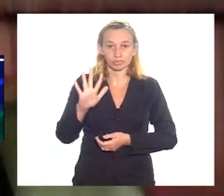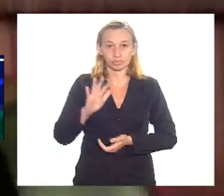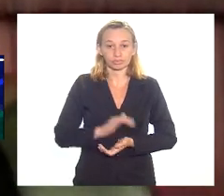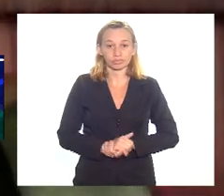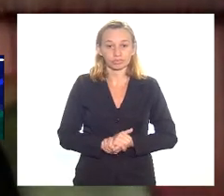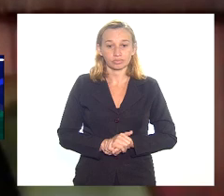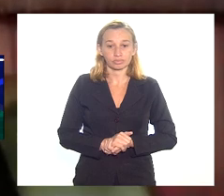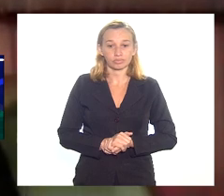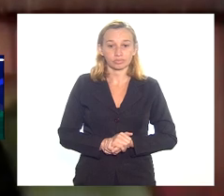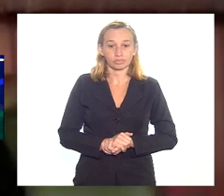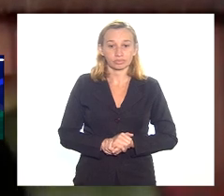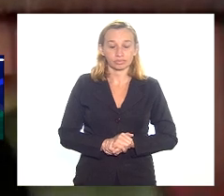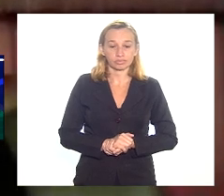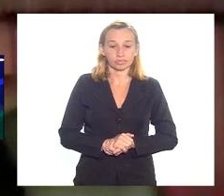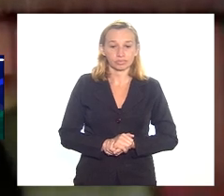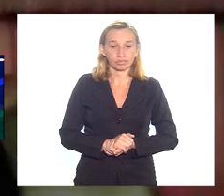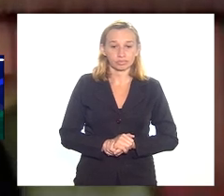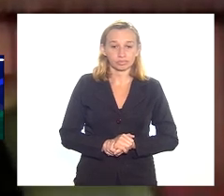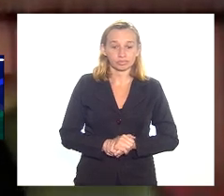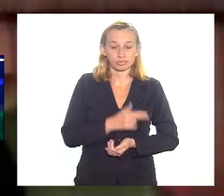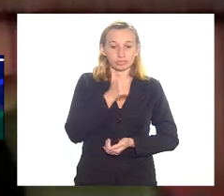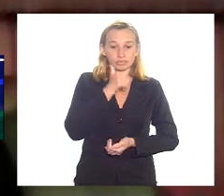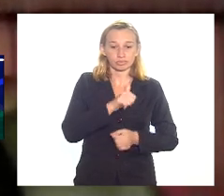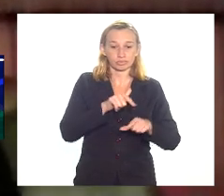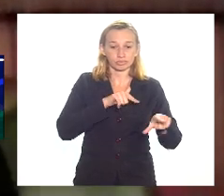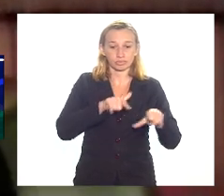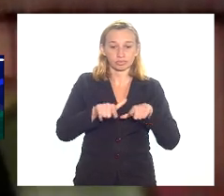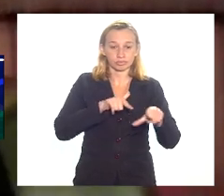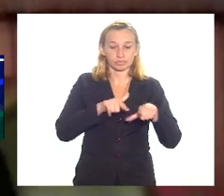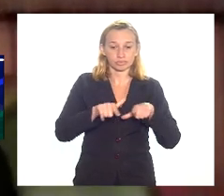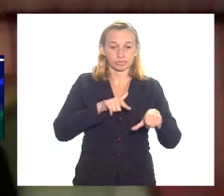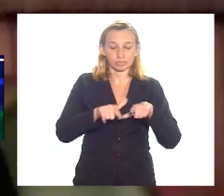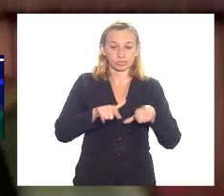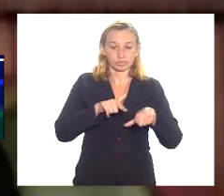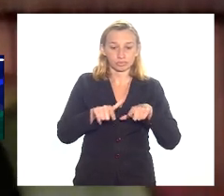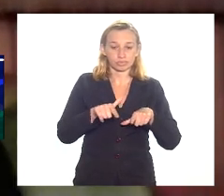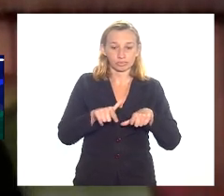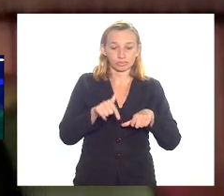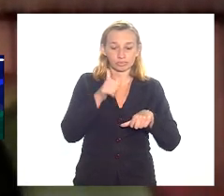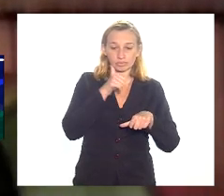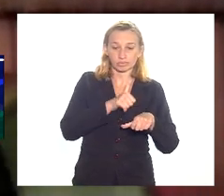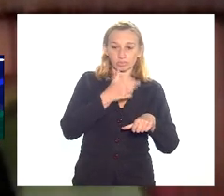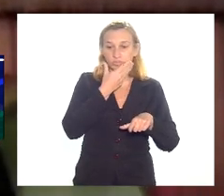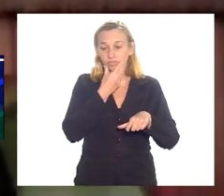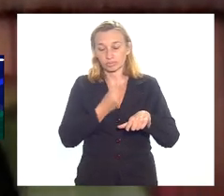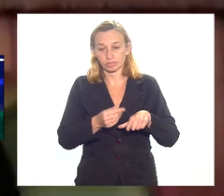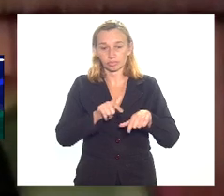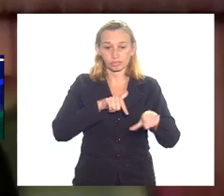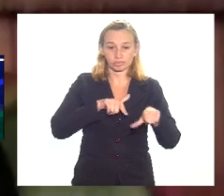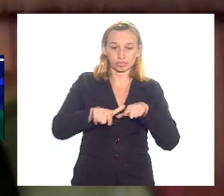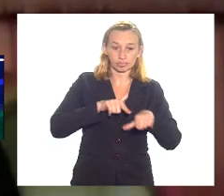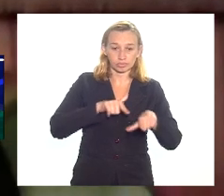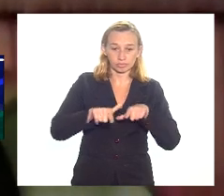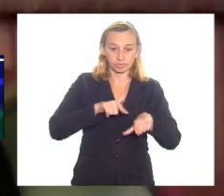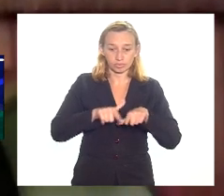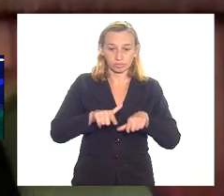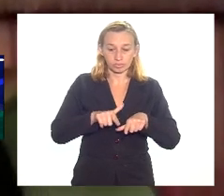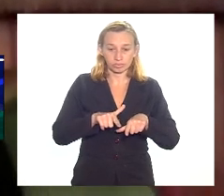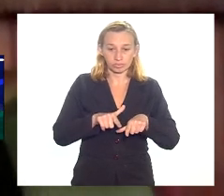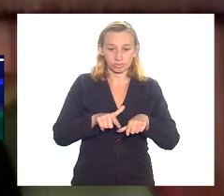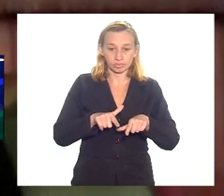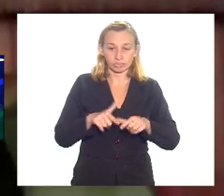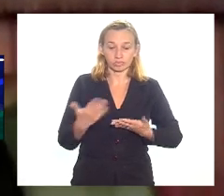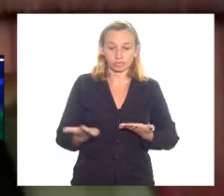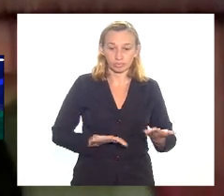né, das trabalhadoras e trabalhadores mas principalmente das trabalhadoras do